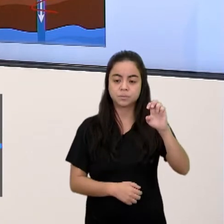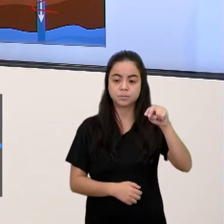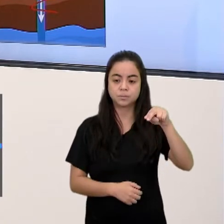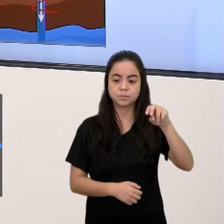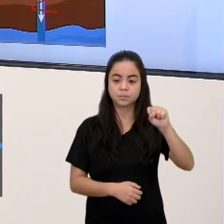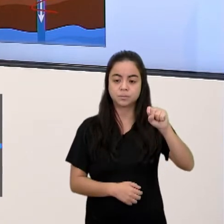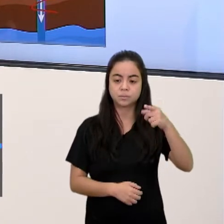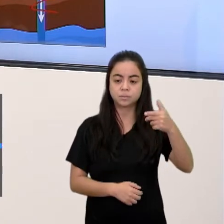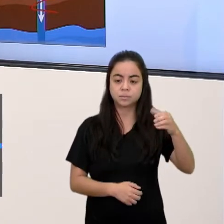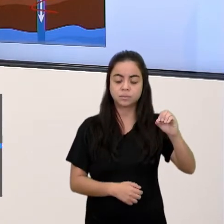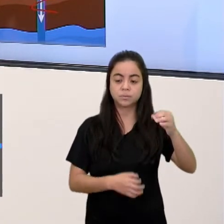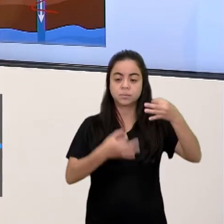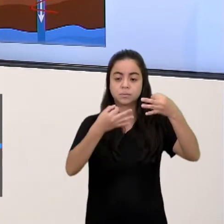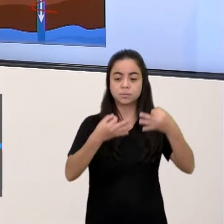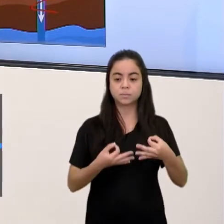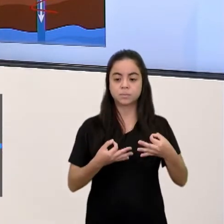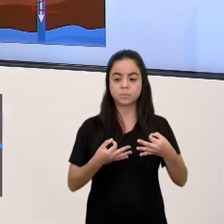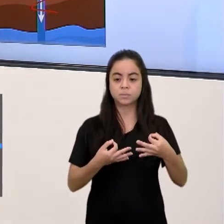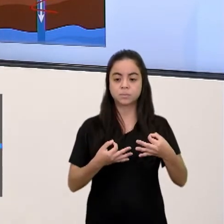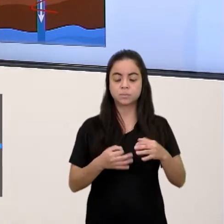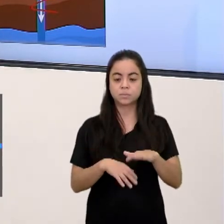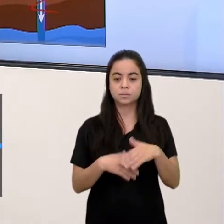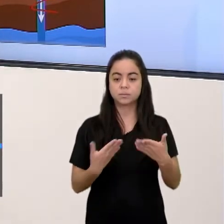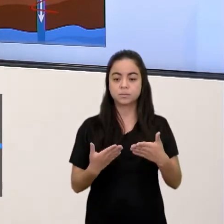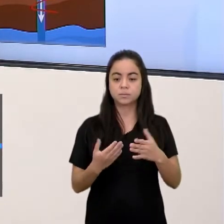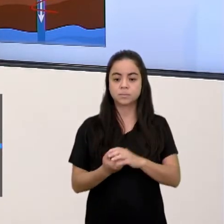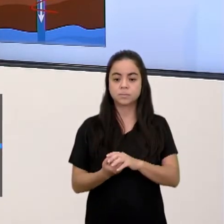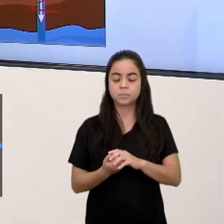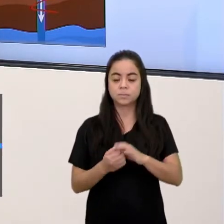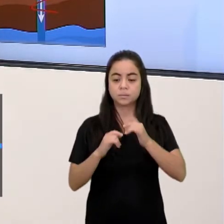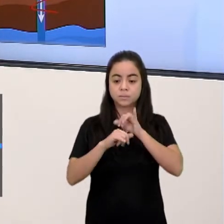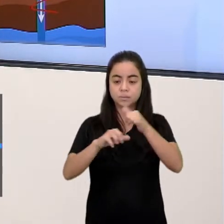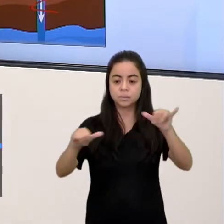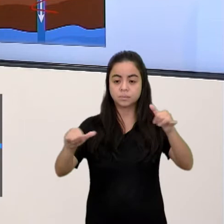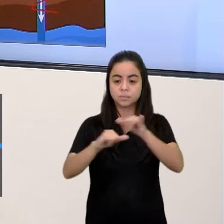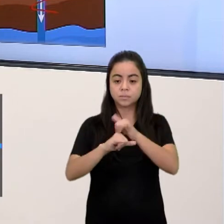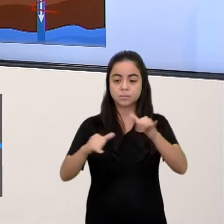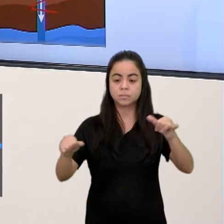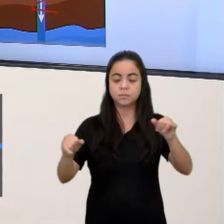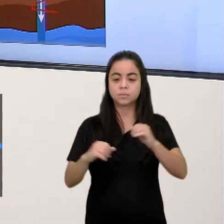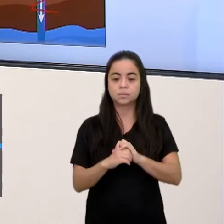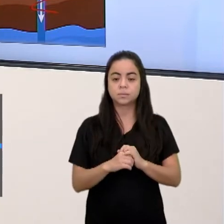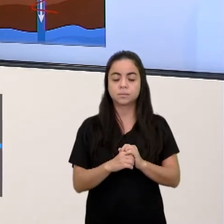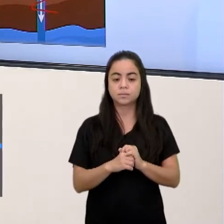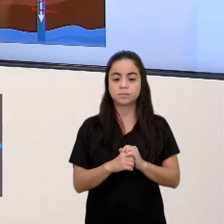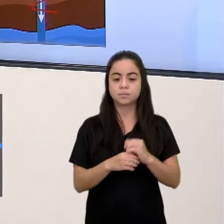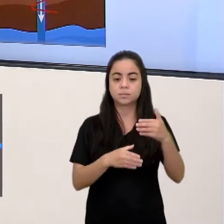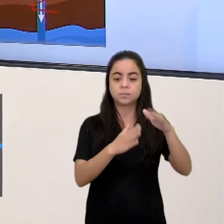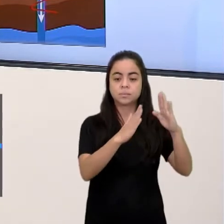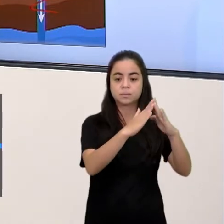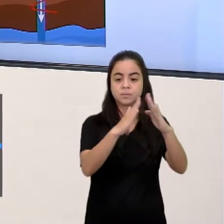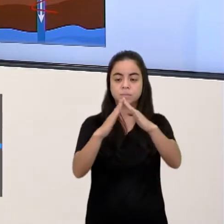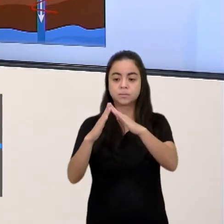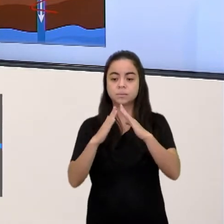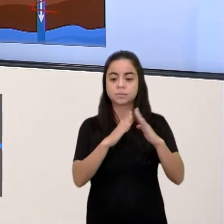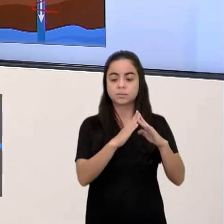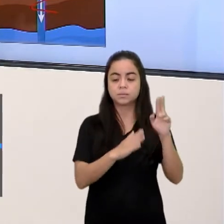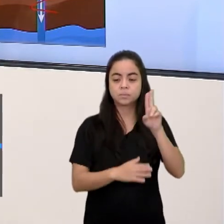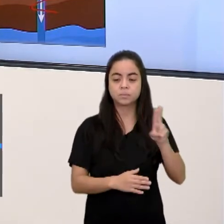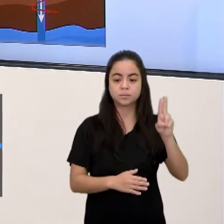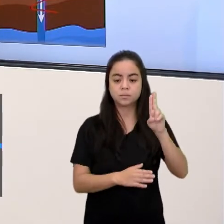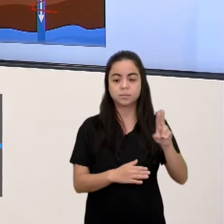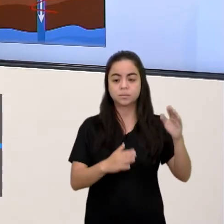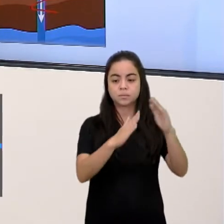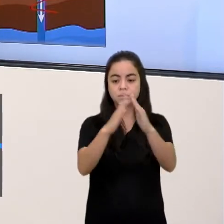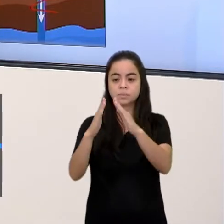quantidade energética adequada para a rede de transmissão, né? Enviar para as nossas casas e para o uso aí